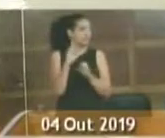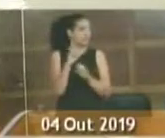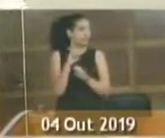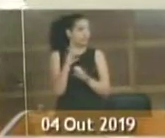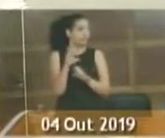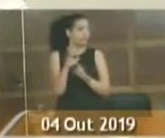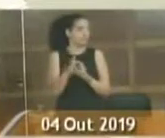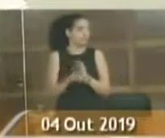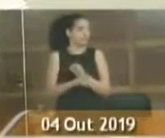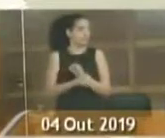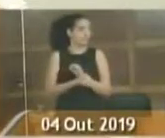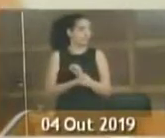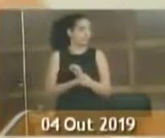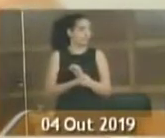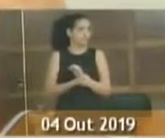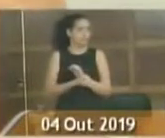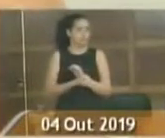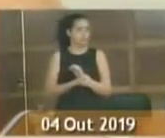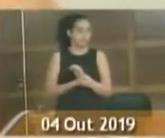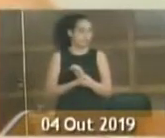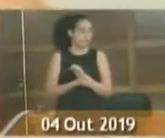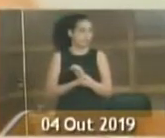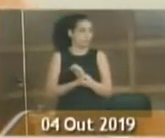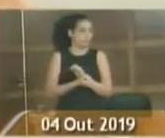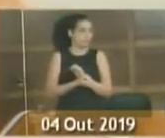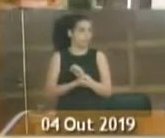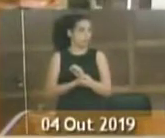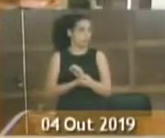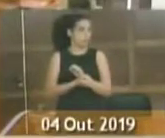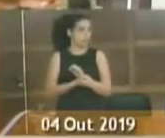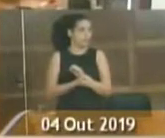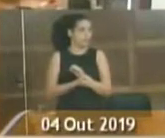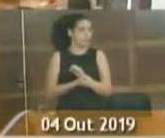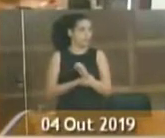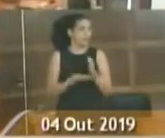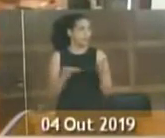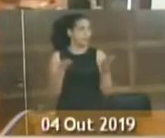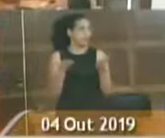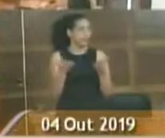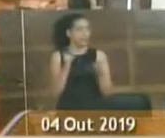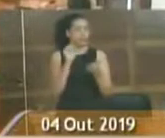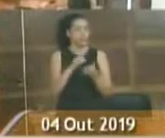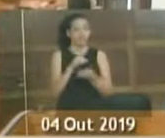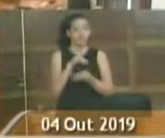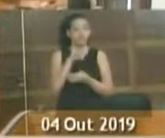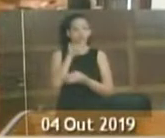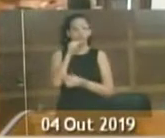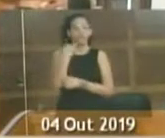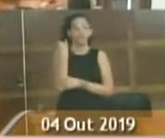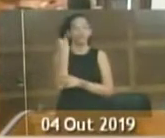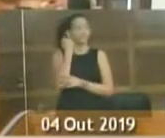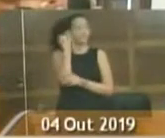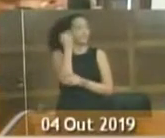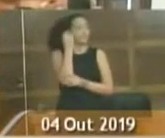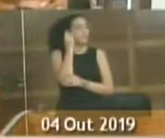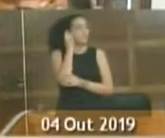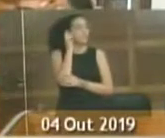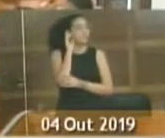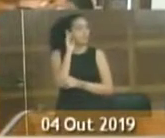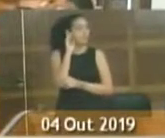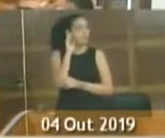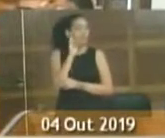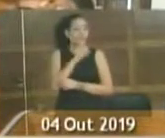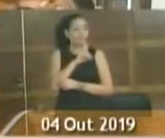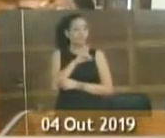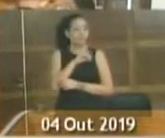Educação. E, assim, e dizer que hoje é um dia muito importante, que é a questão